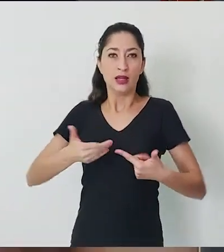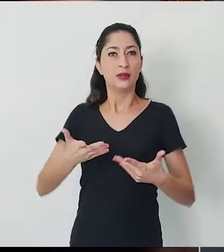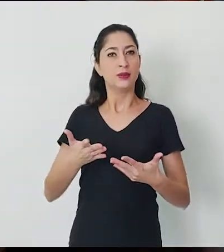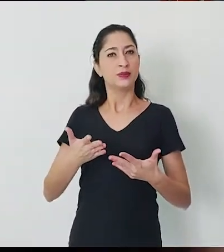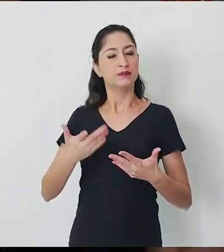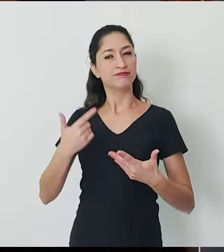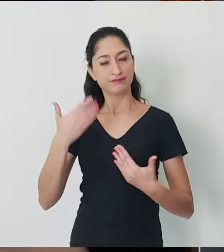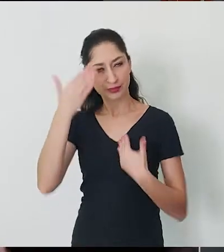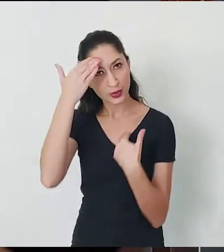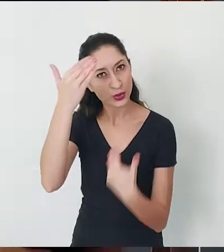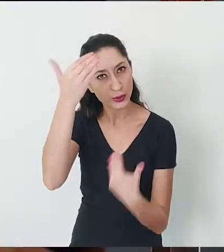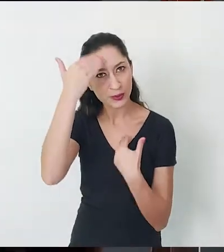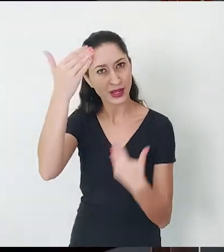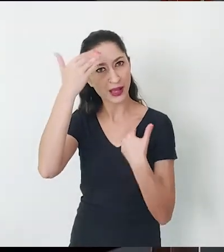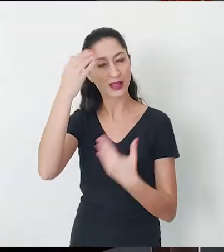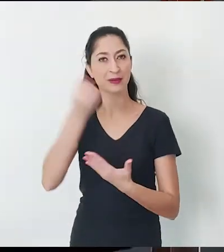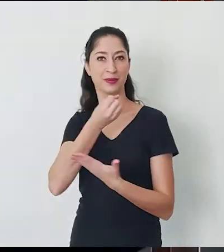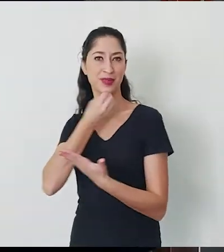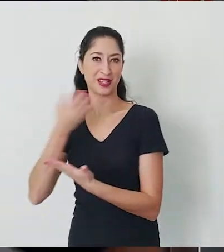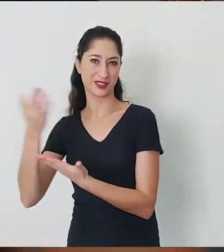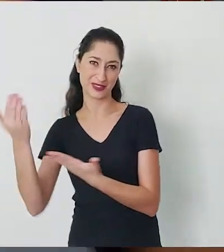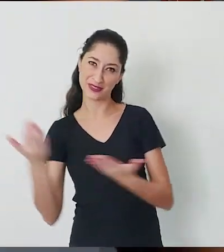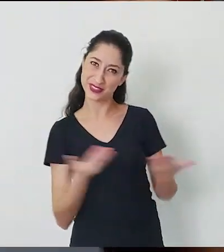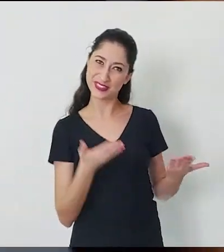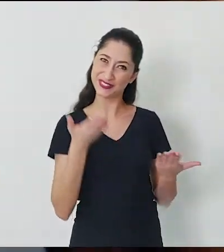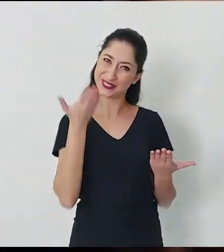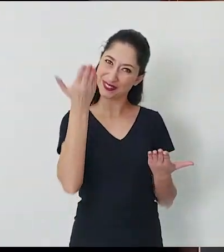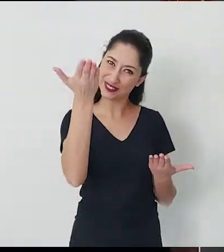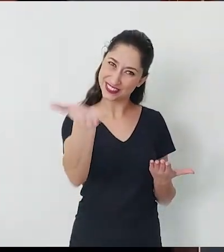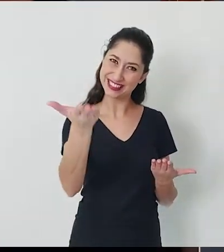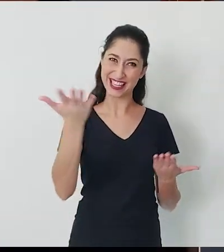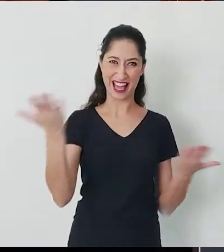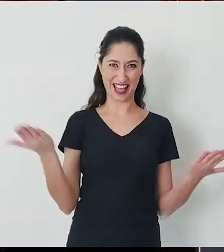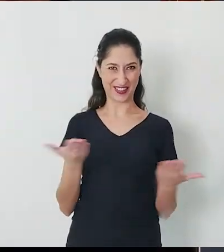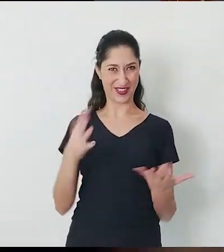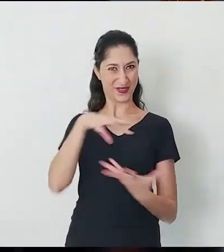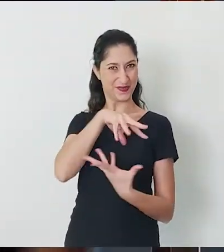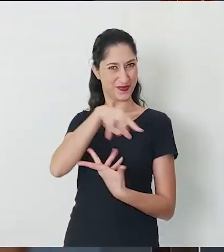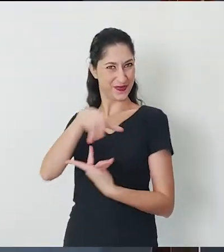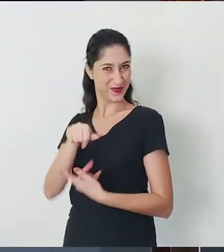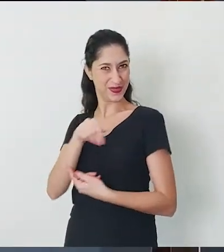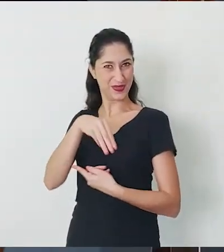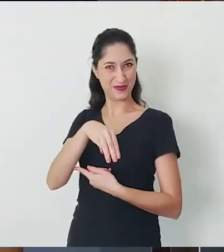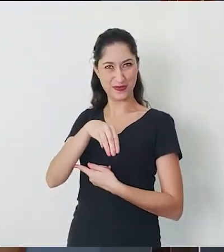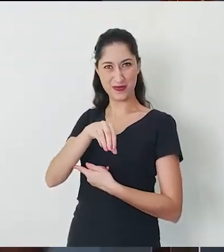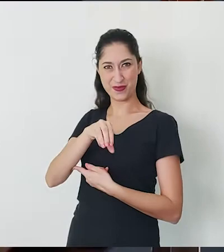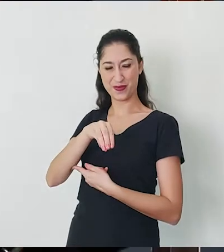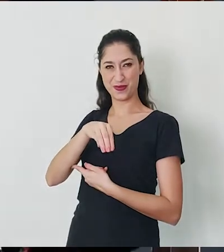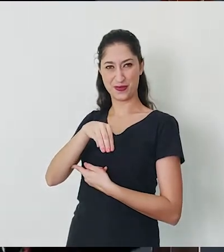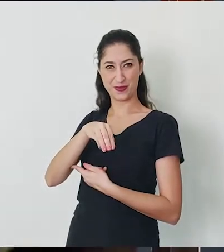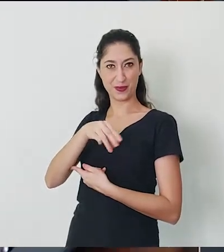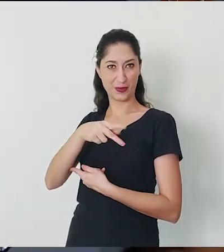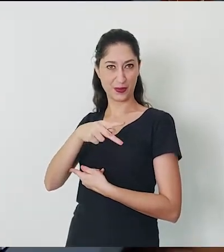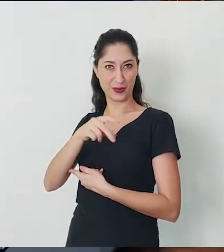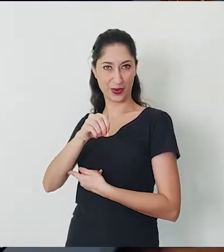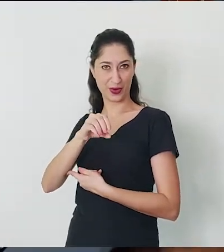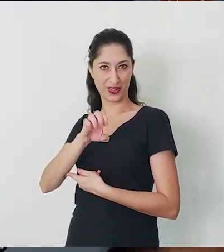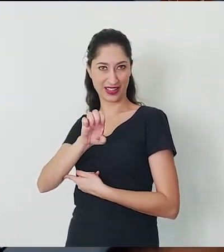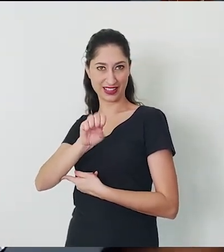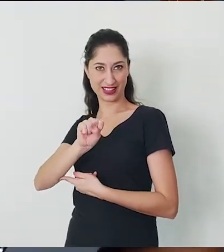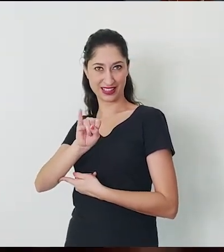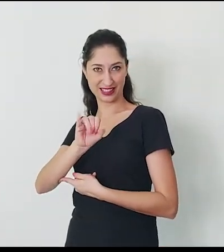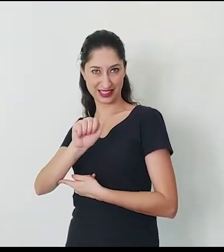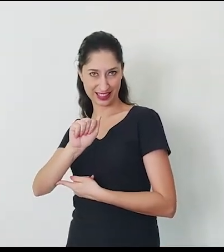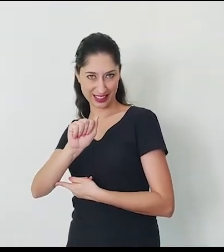cena. Então é isso, o meu muito obrigada e as minhas boas-vindas para você ao mundo da poesia